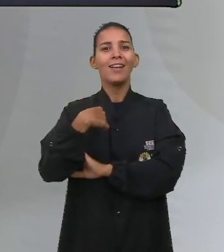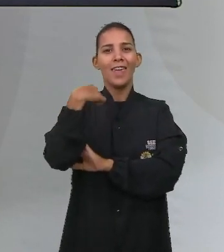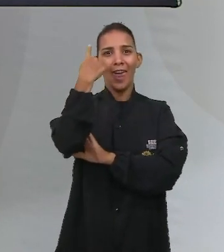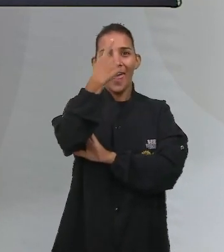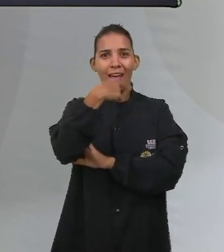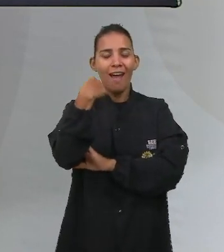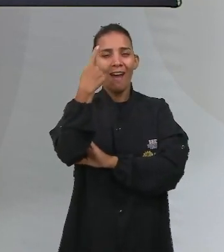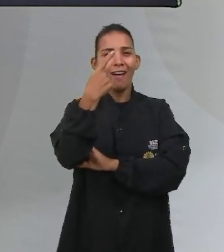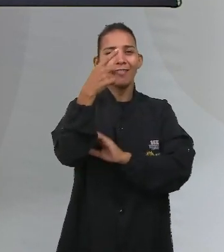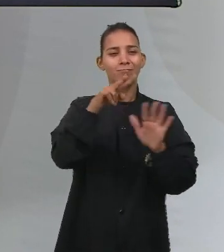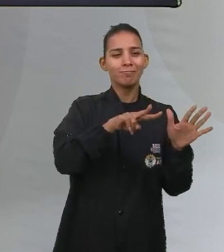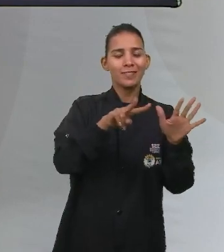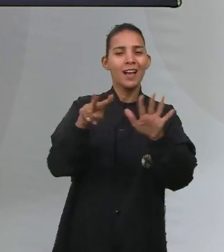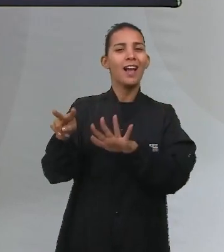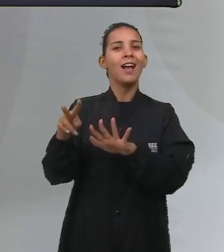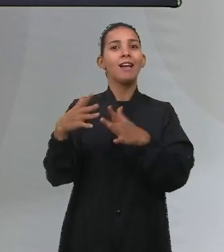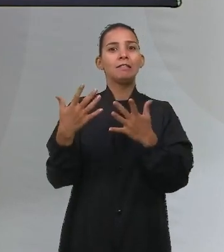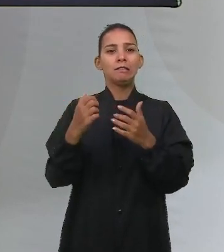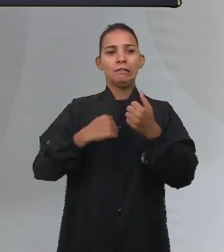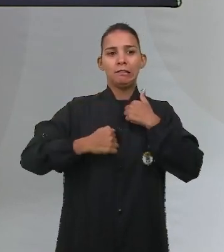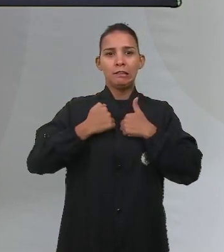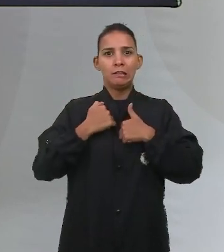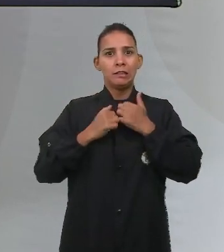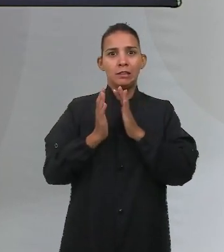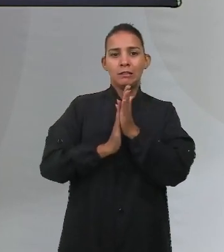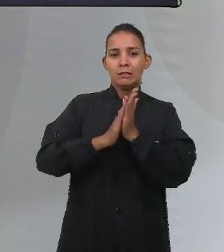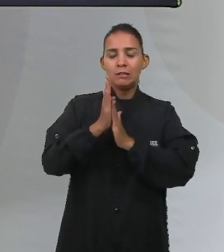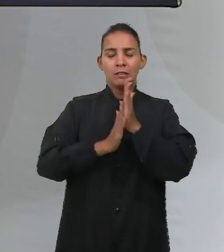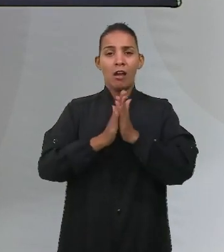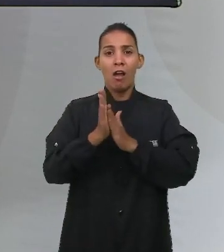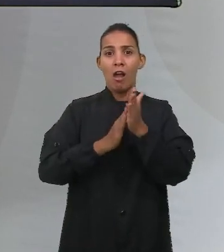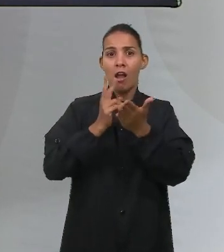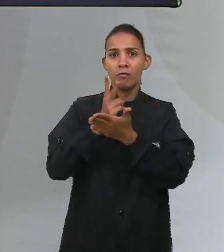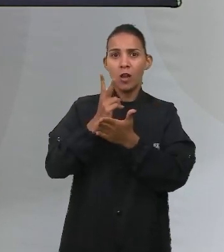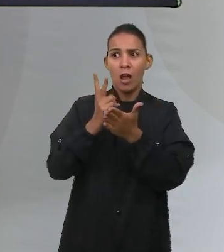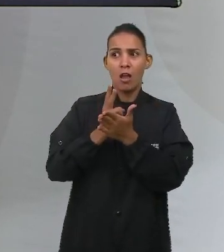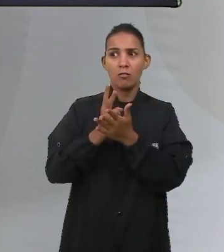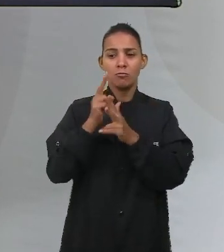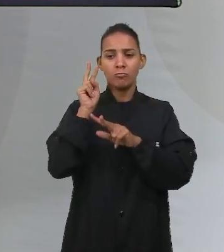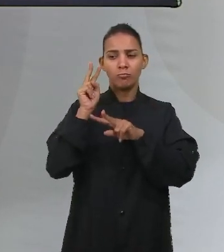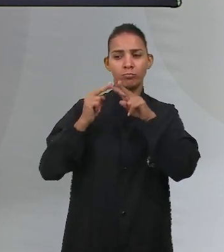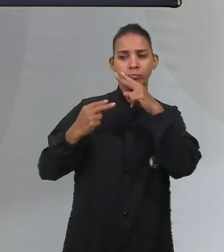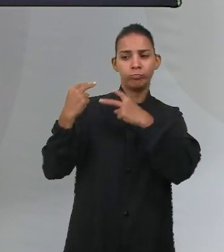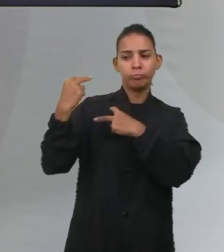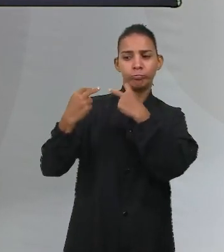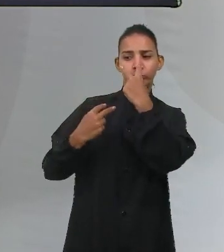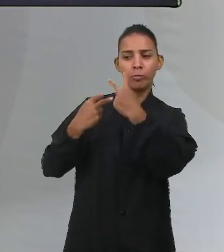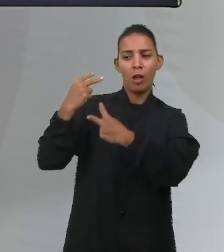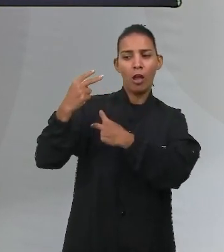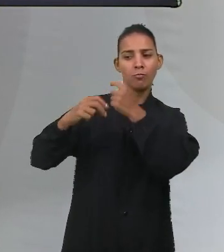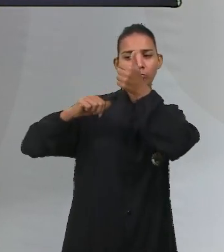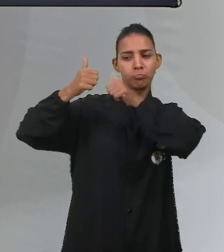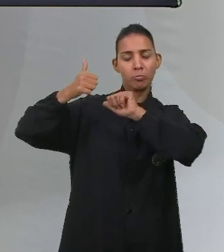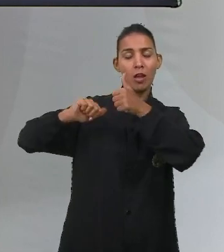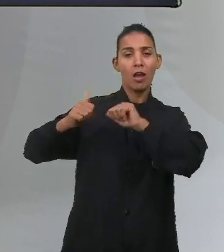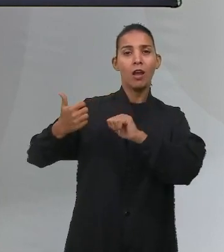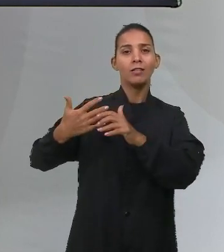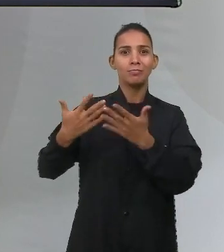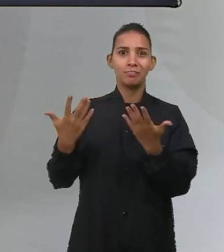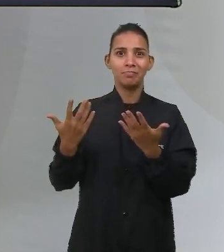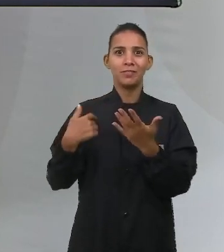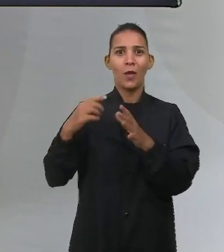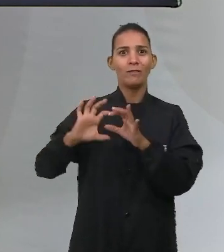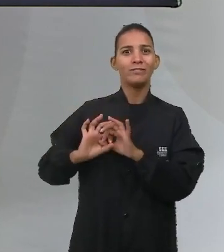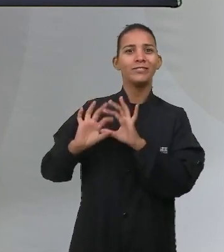aquela tensão de você estar ali sendo observado e monitorado. Claro que